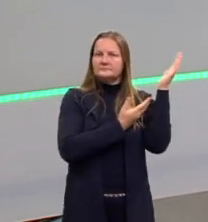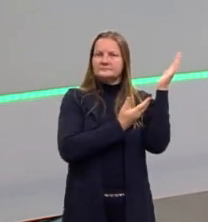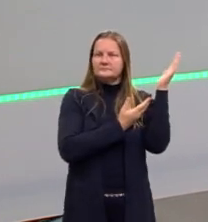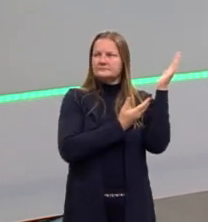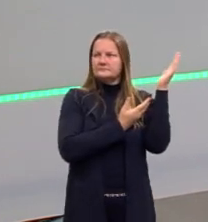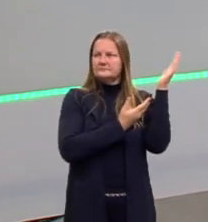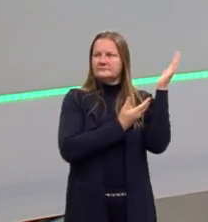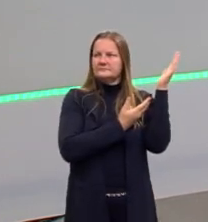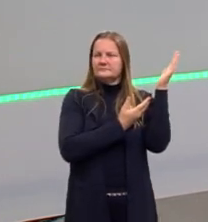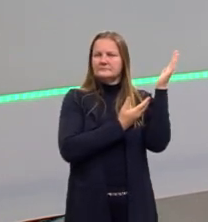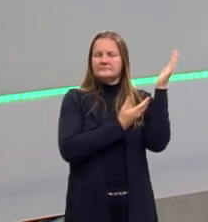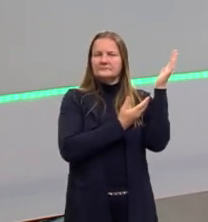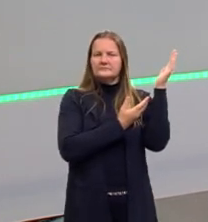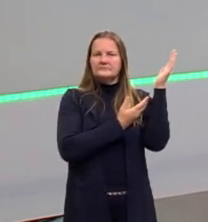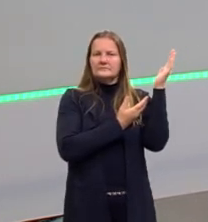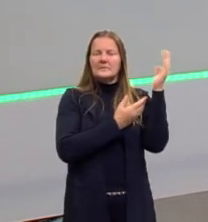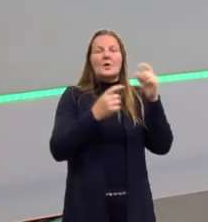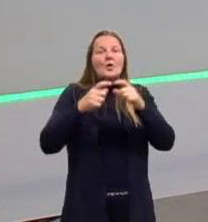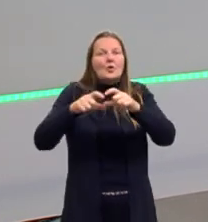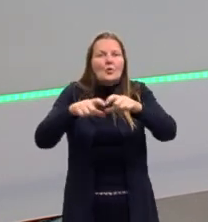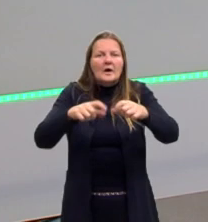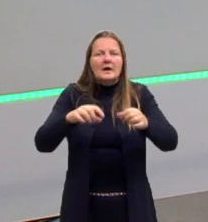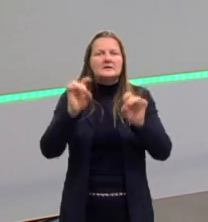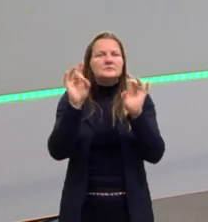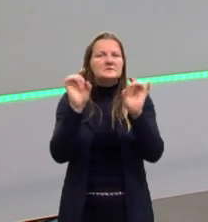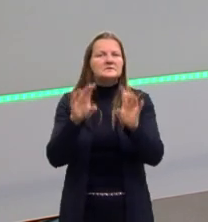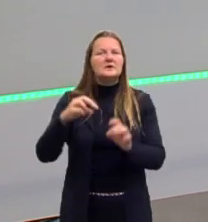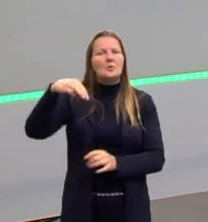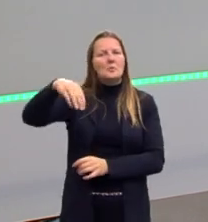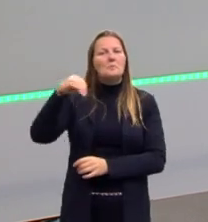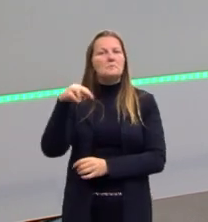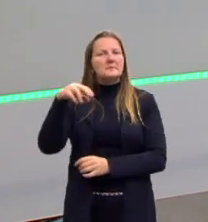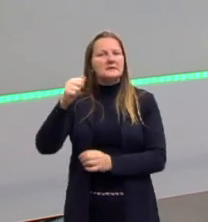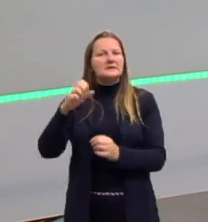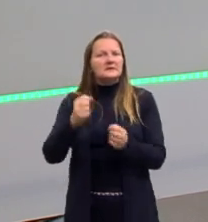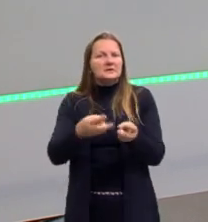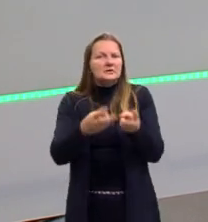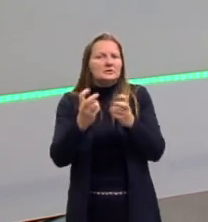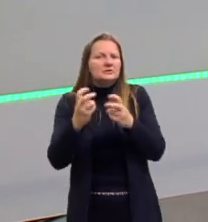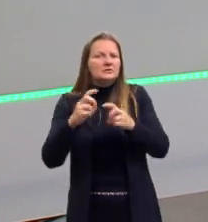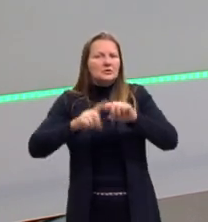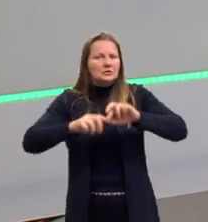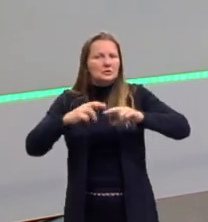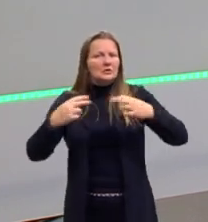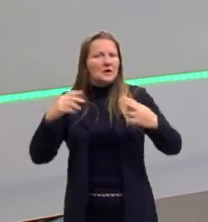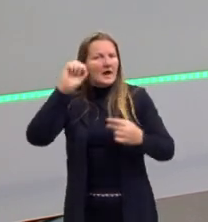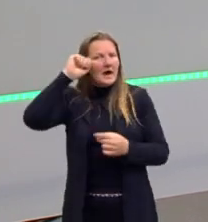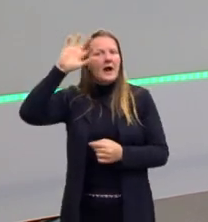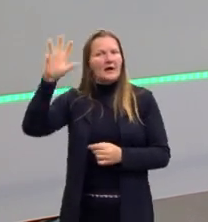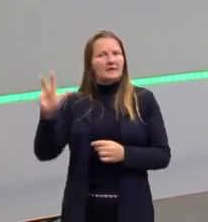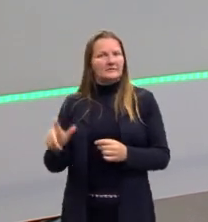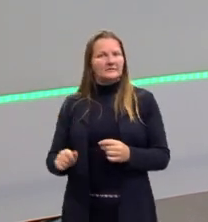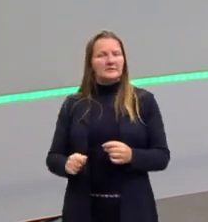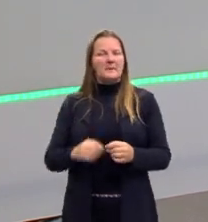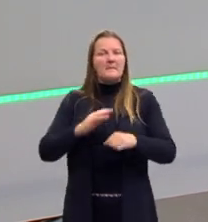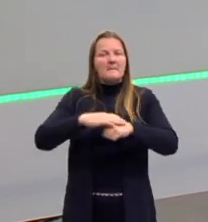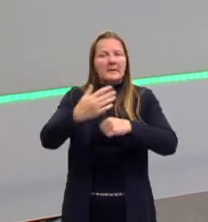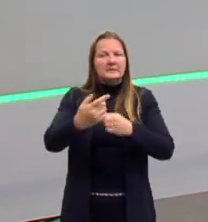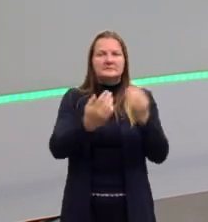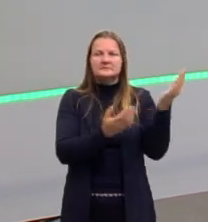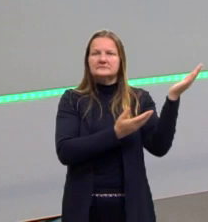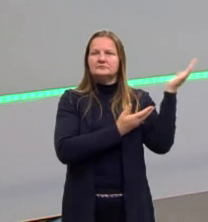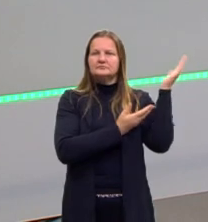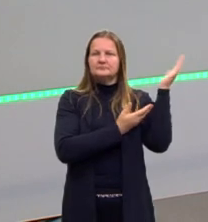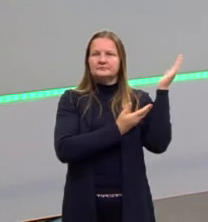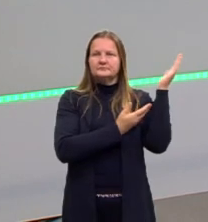que nós temos das meninas né e dos dessas questões aí de recursos minerais da África tá vamos passar mais